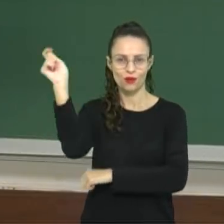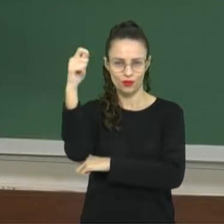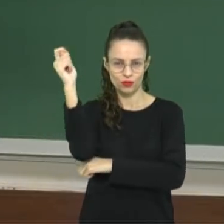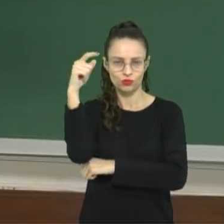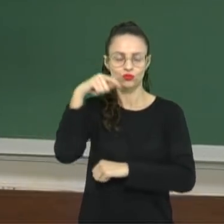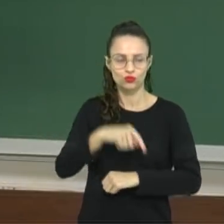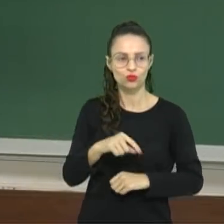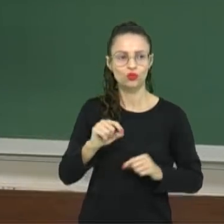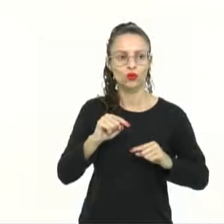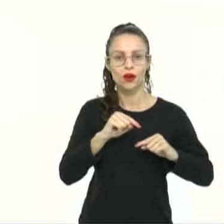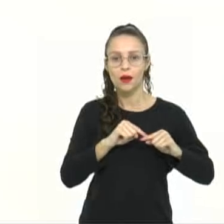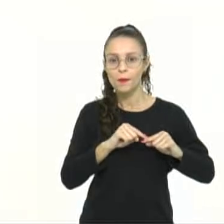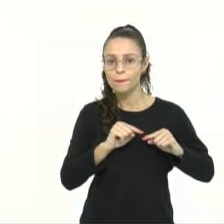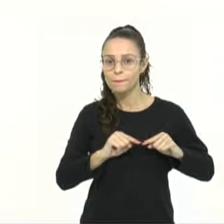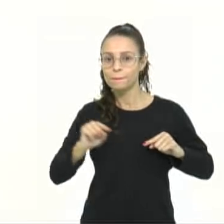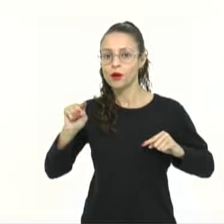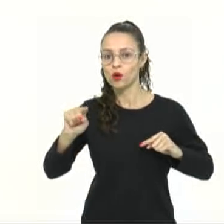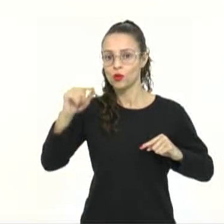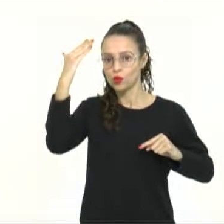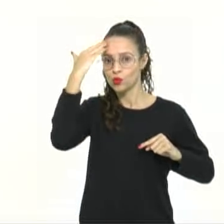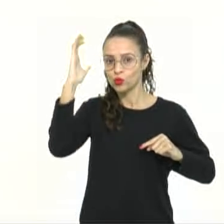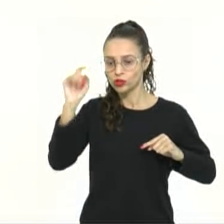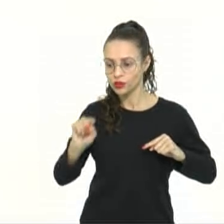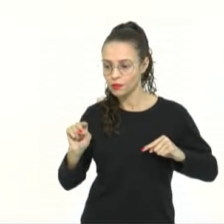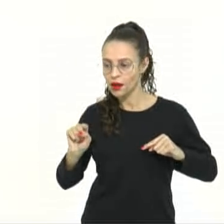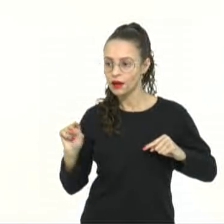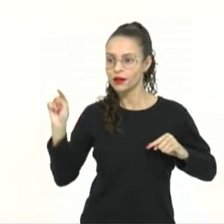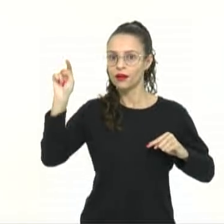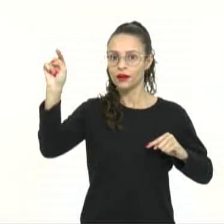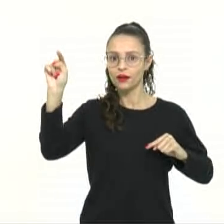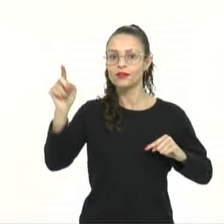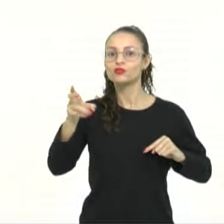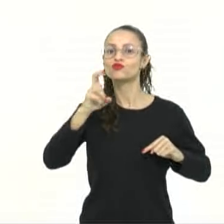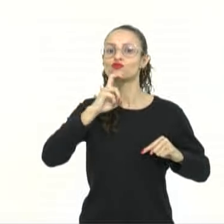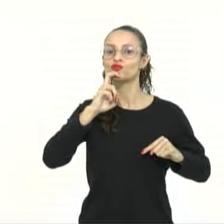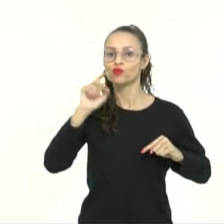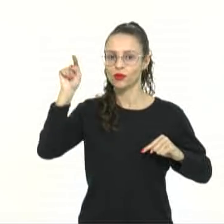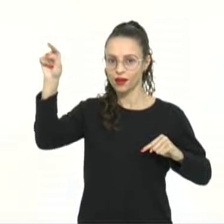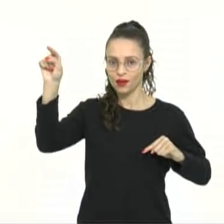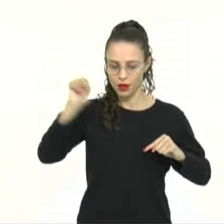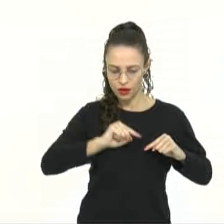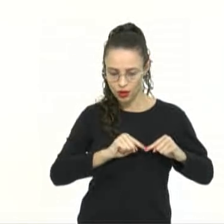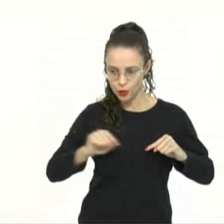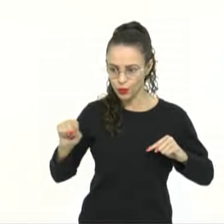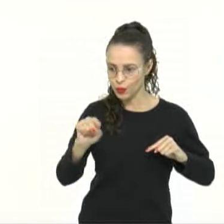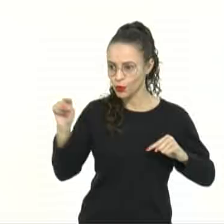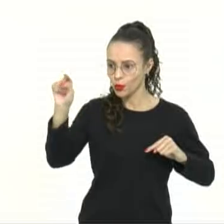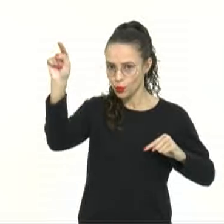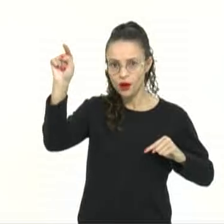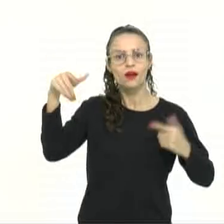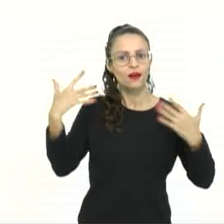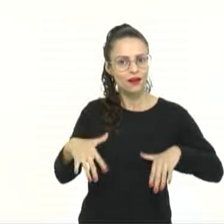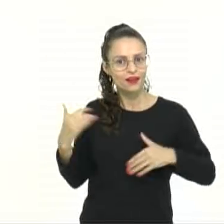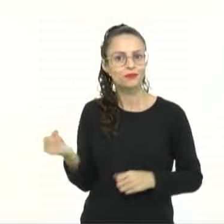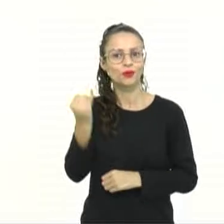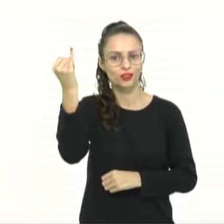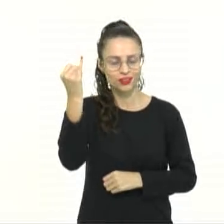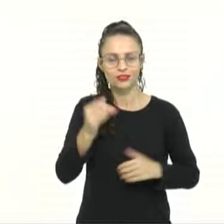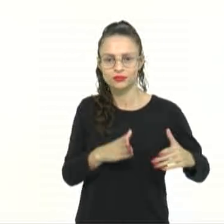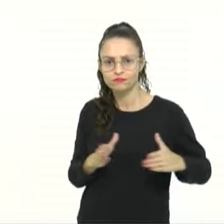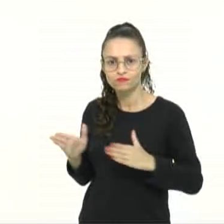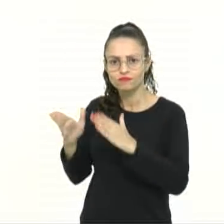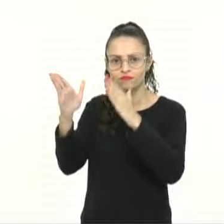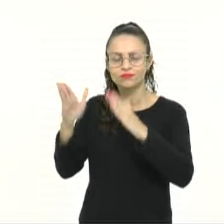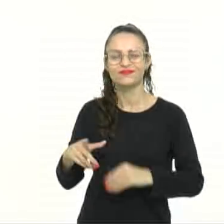Sul, ligava Curitiba a Sorocaba. Então, olha a importância ali do caminho que ele percorreu. E recebe